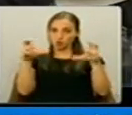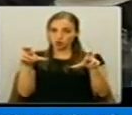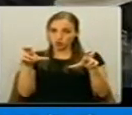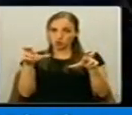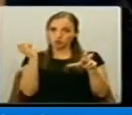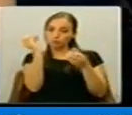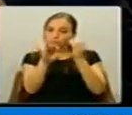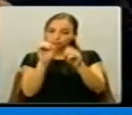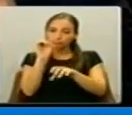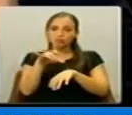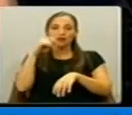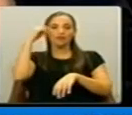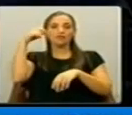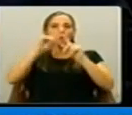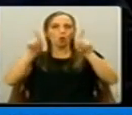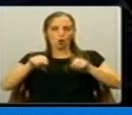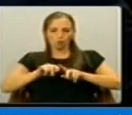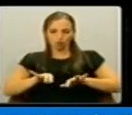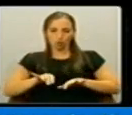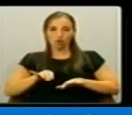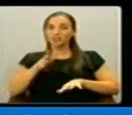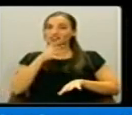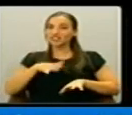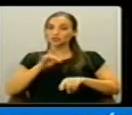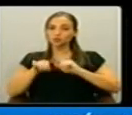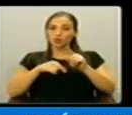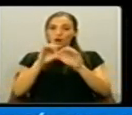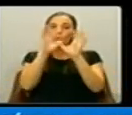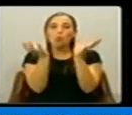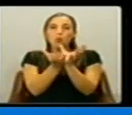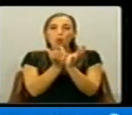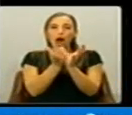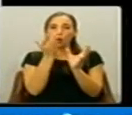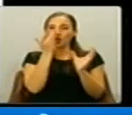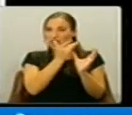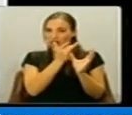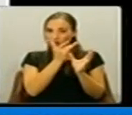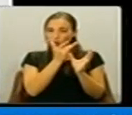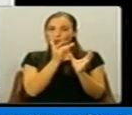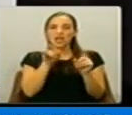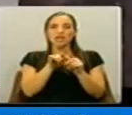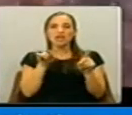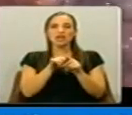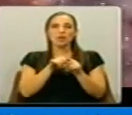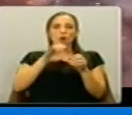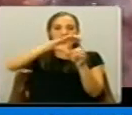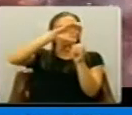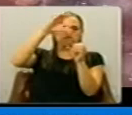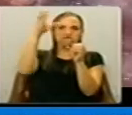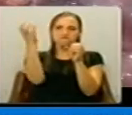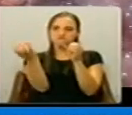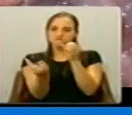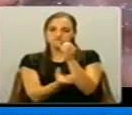de Hollywood, com os computadores todos que têm, diz-nos que os buracos negros, em vez de ser uma espécie de uns discos de Saturno em que temos matéria à volta e a